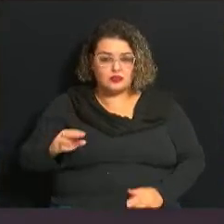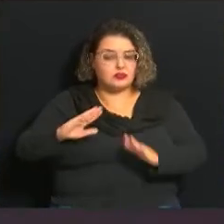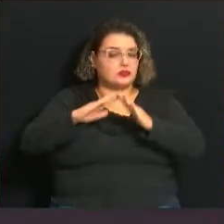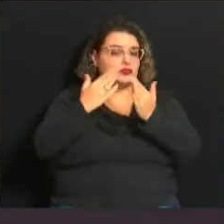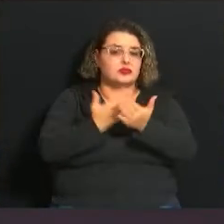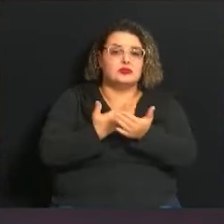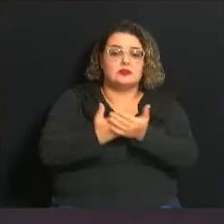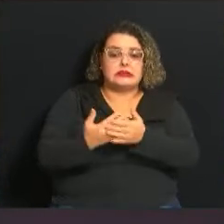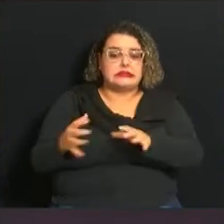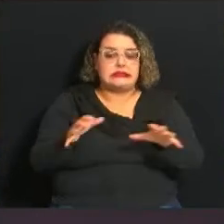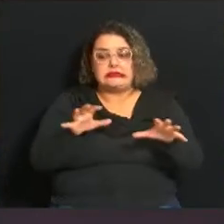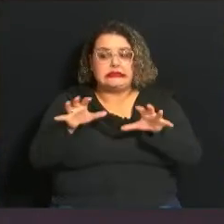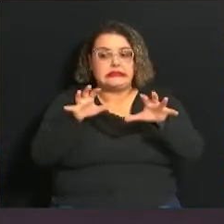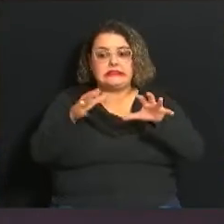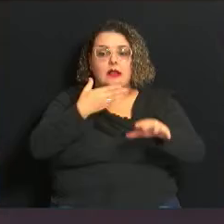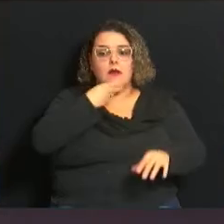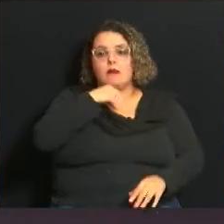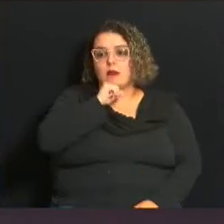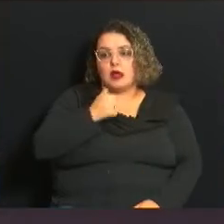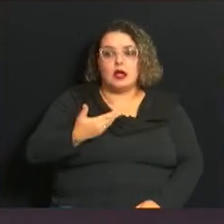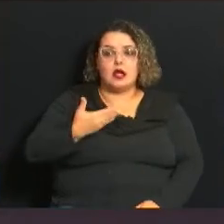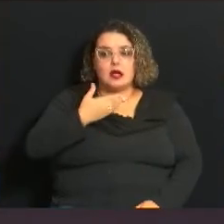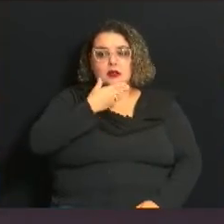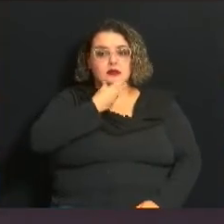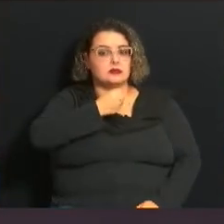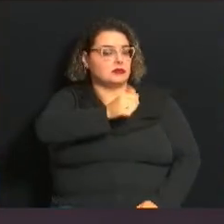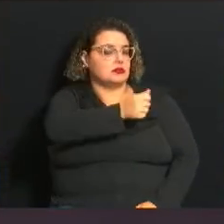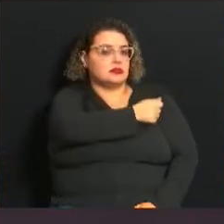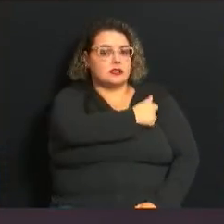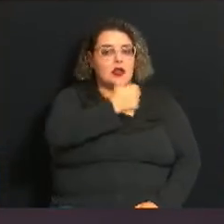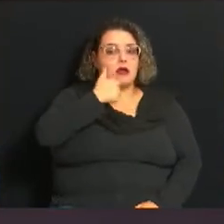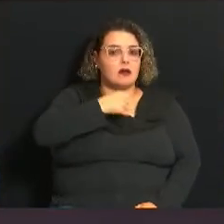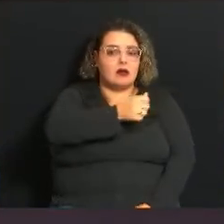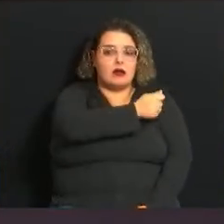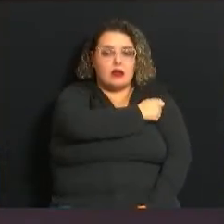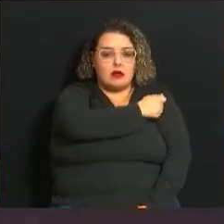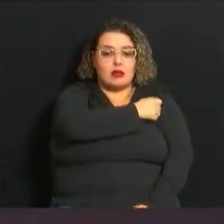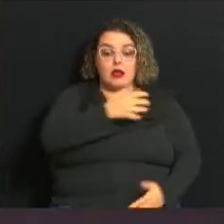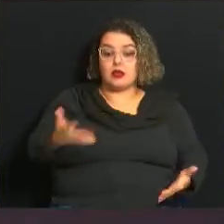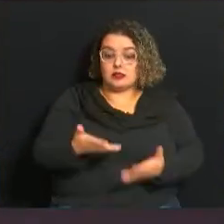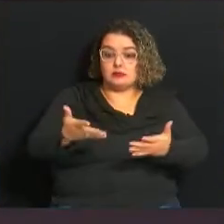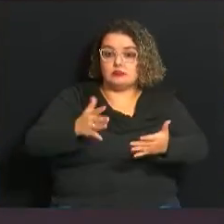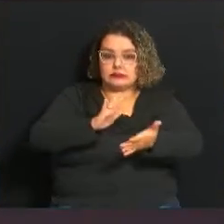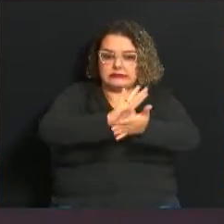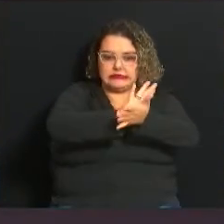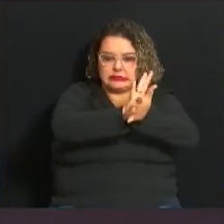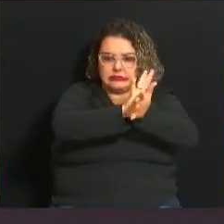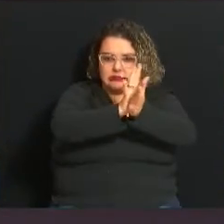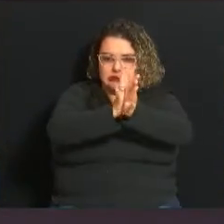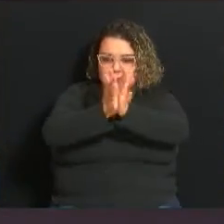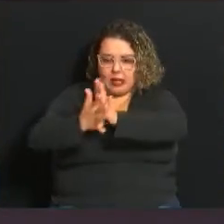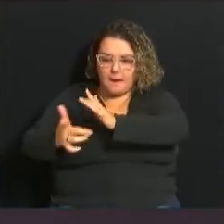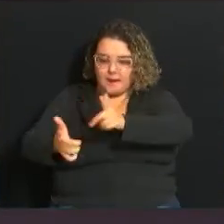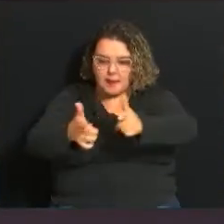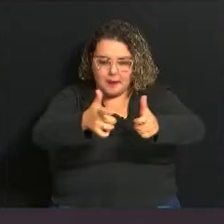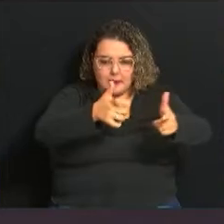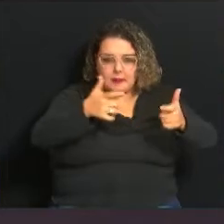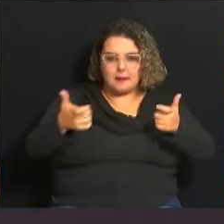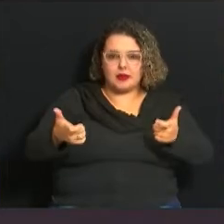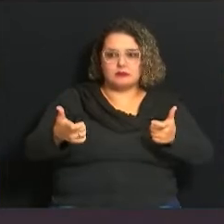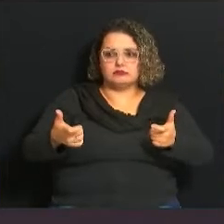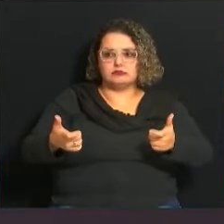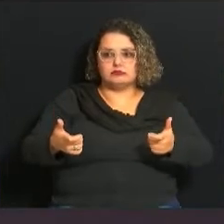alunos, inclusive ameaçando massacre dentro da escola com símbolos nazistas, e apologia ao nazismo é